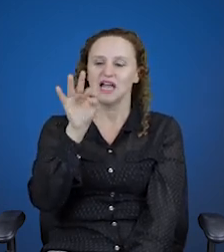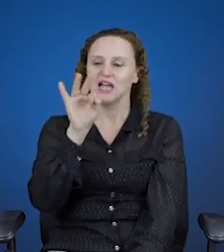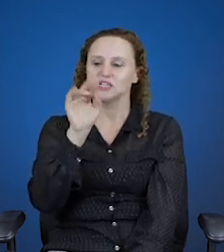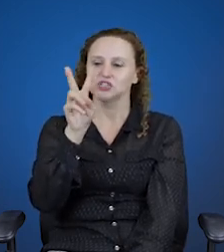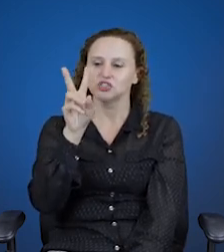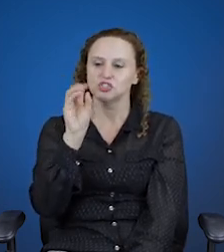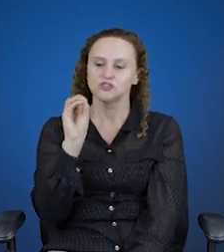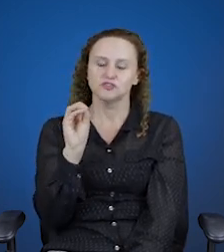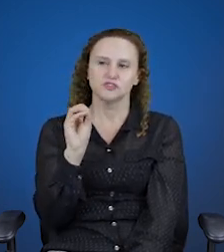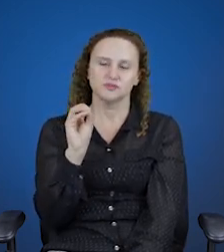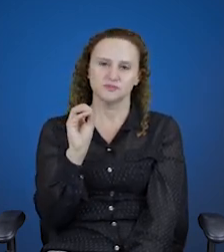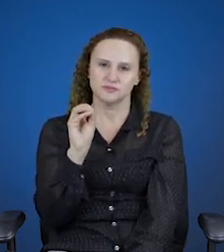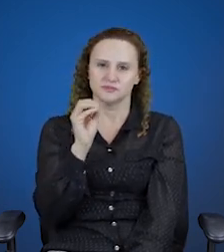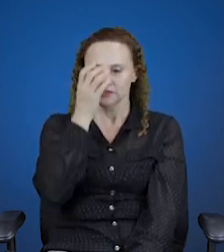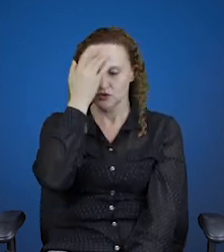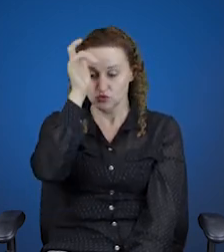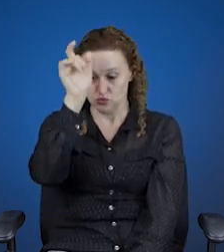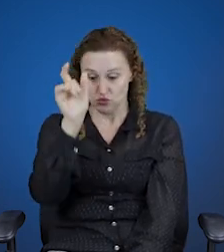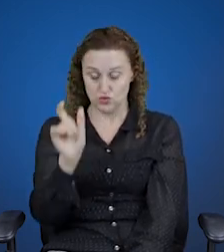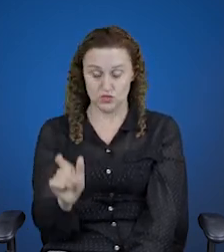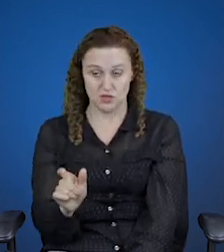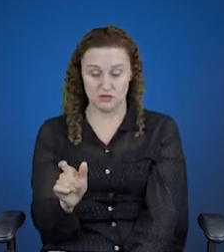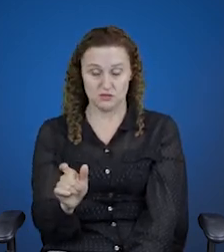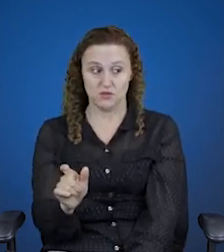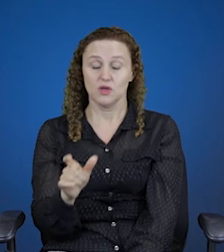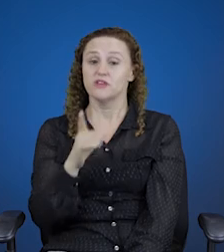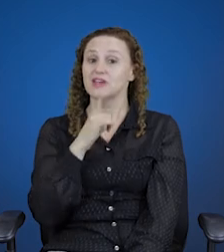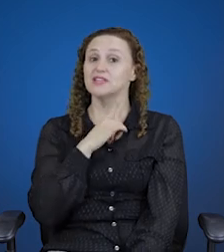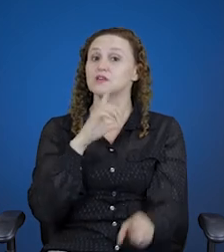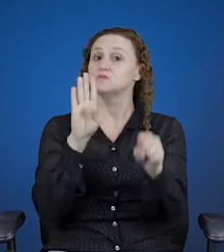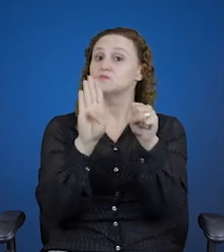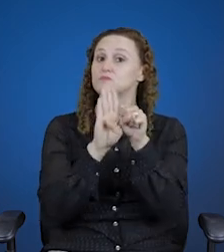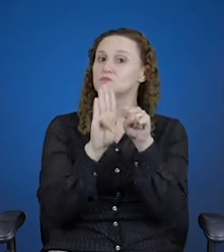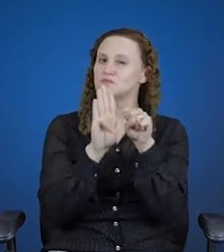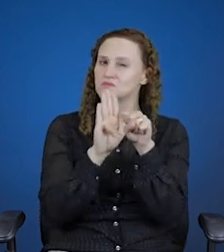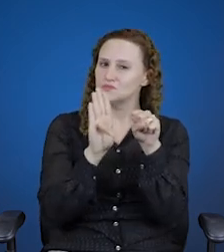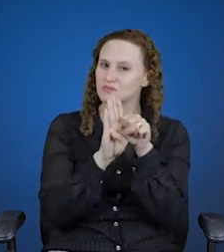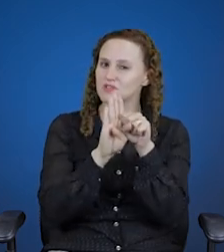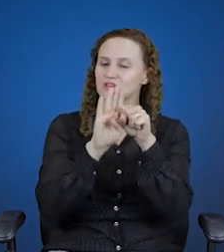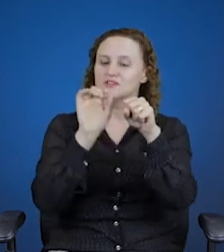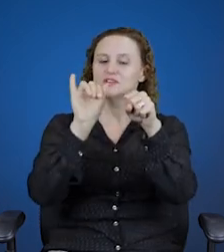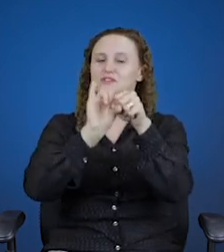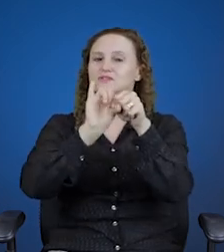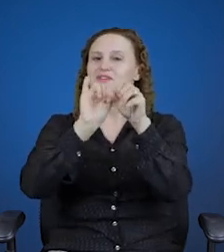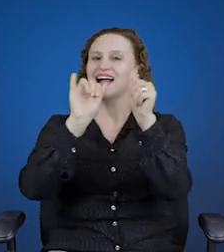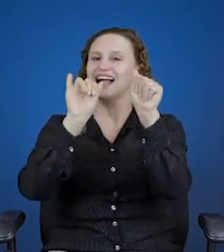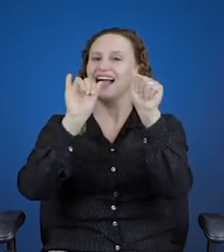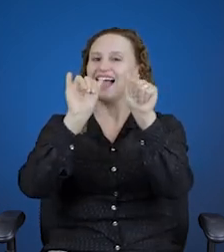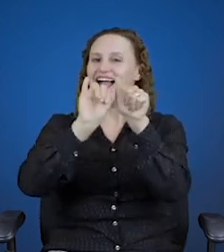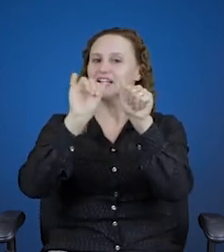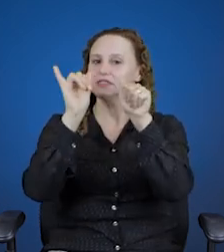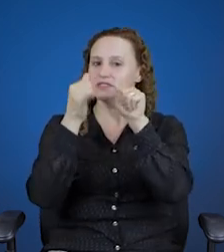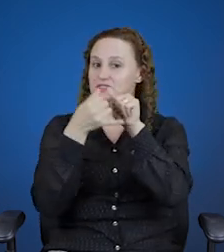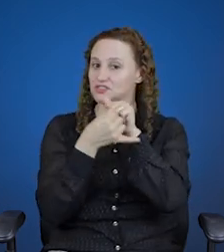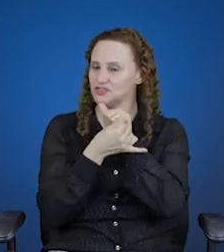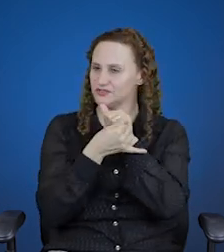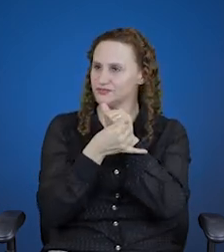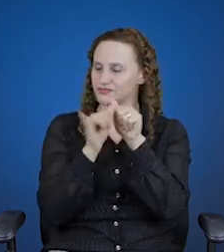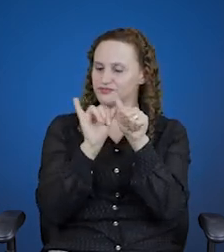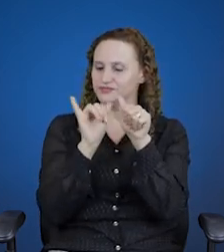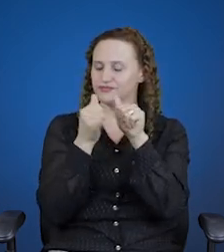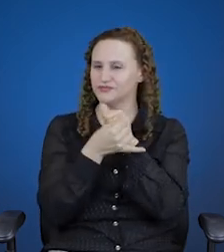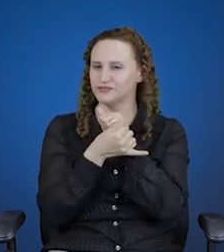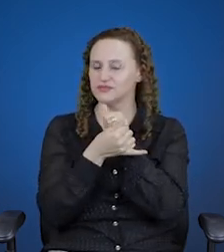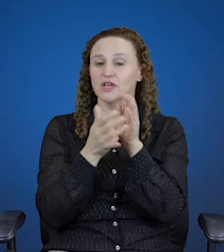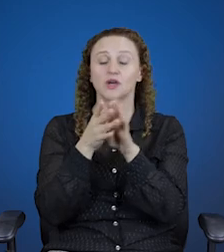loja e outra o predicativo do sujeito ou seja um substantivo e um adjetivo que vai ser